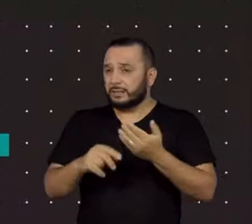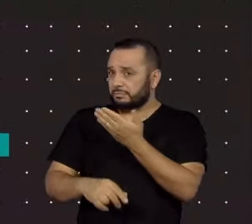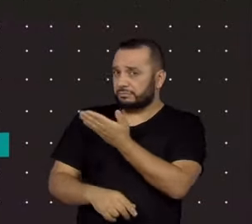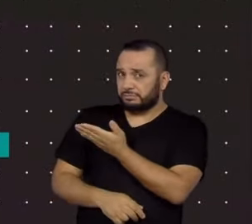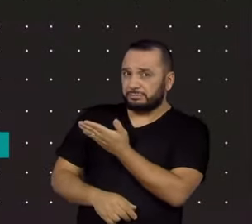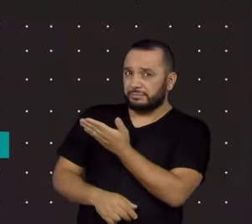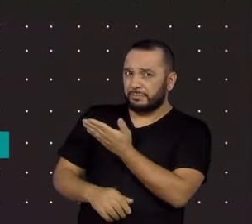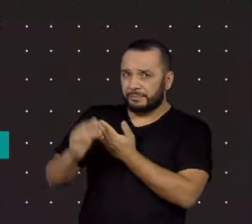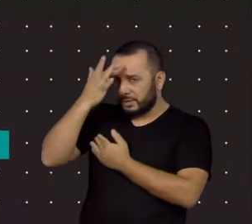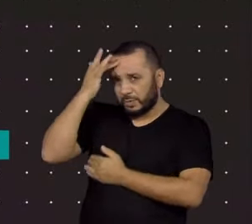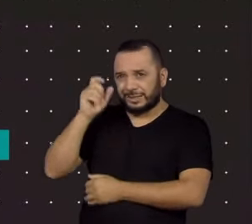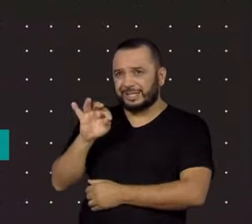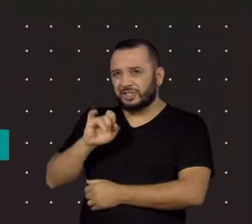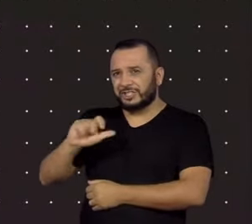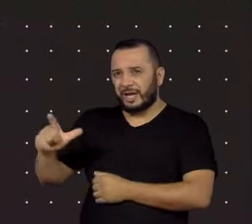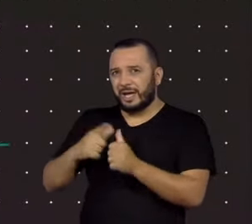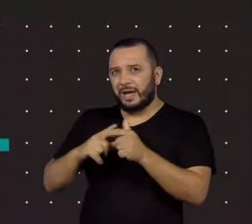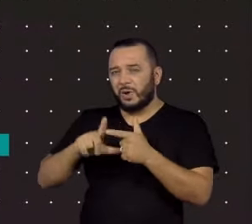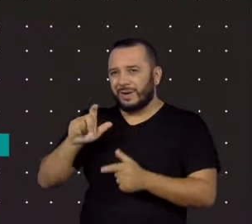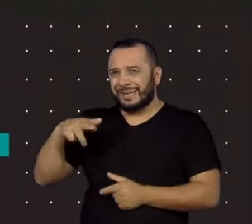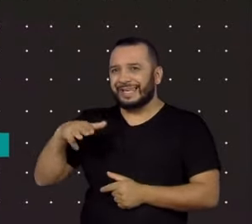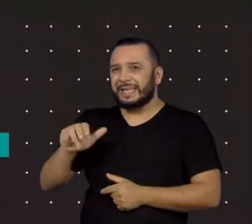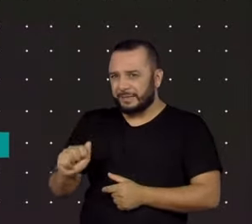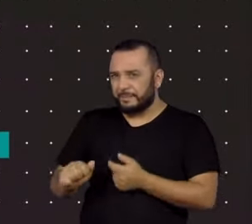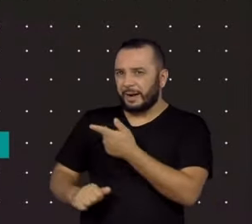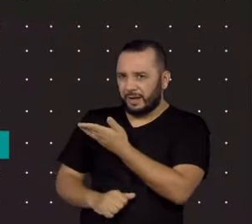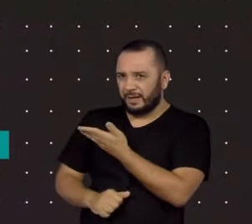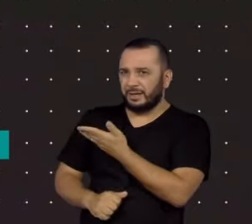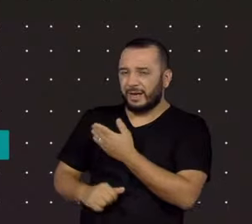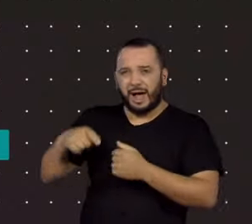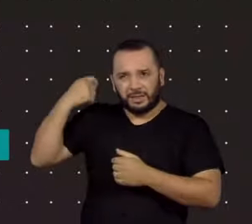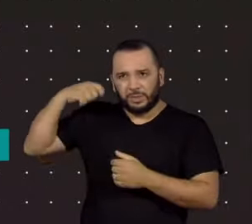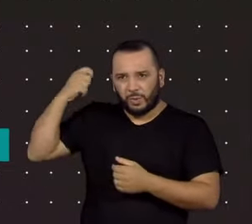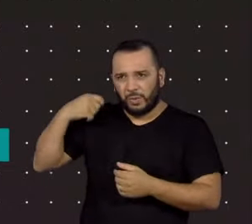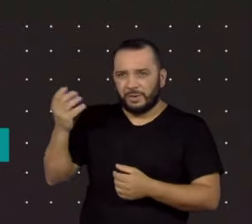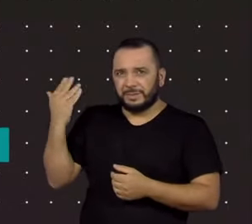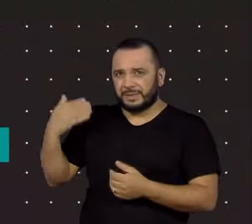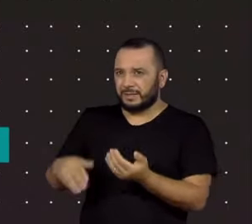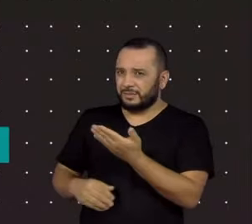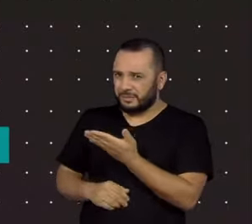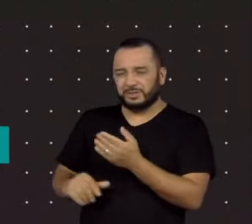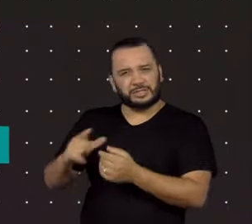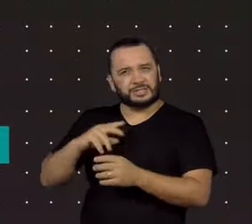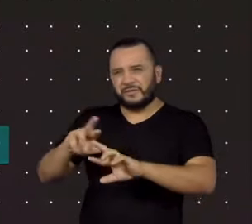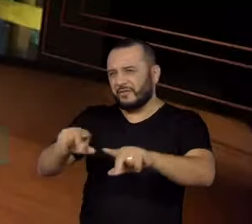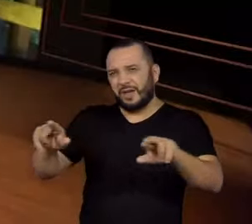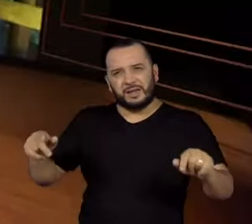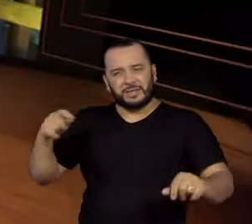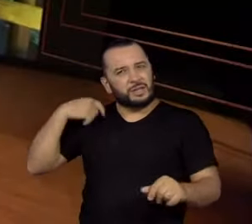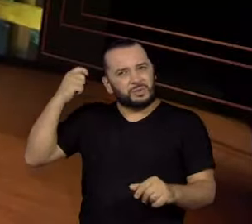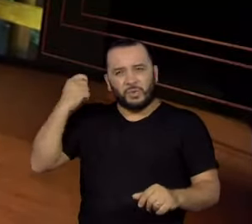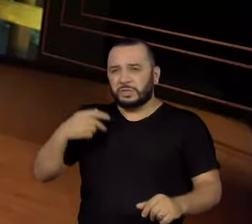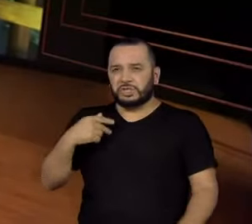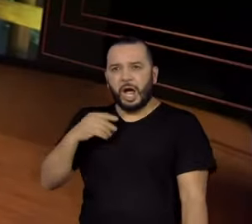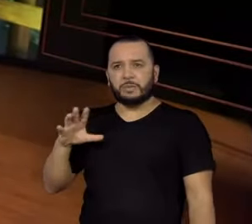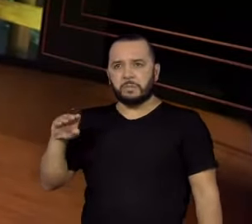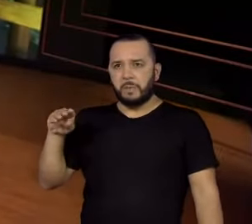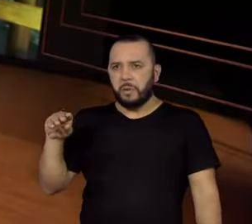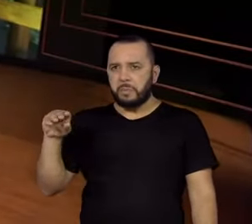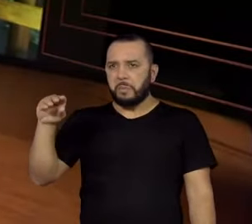como Salatiel Coelho, Lima Duarte, o ator Lima Duarte, que era sonoplasta naquela época, né? E tantos outros,